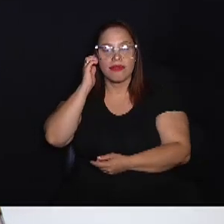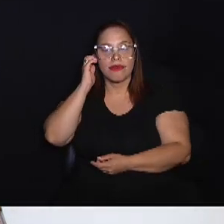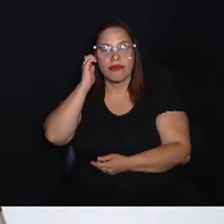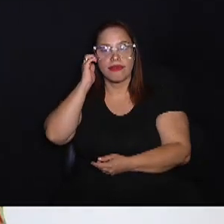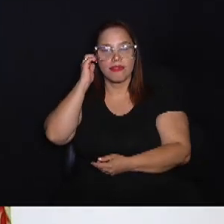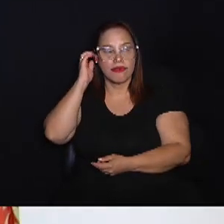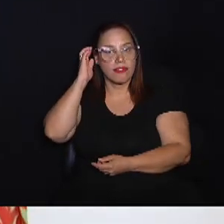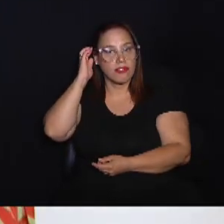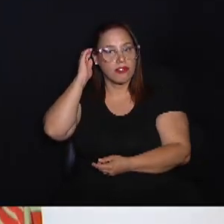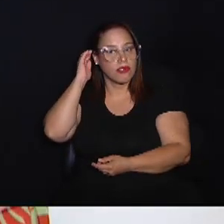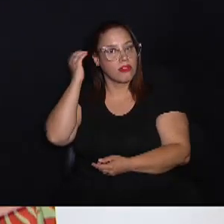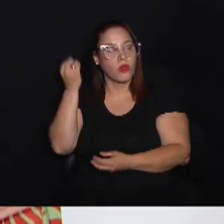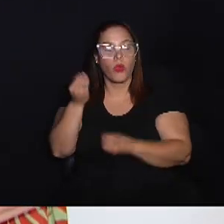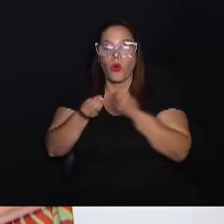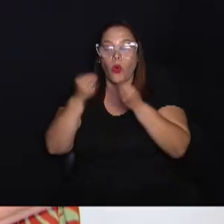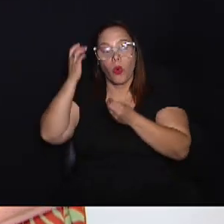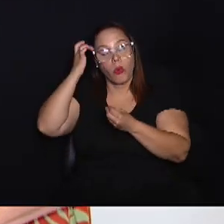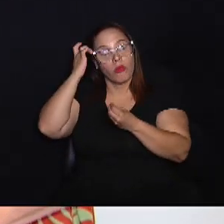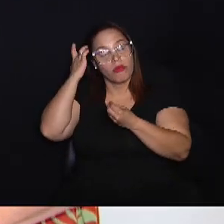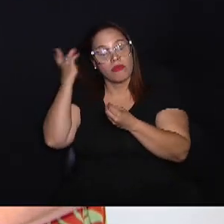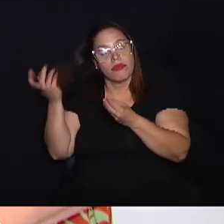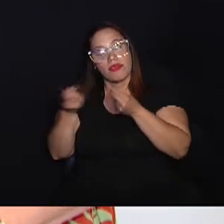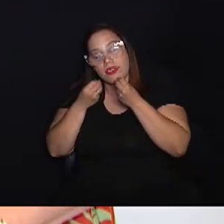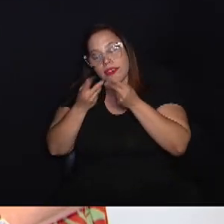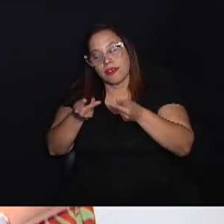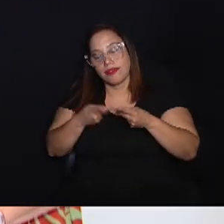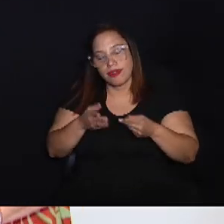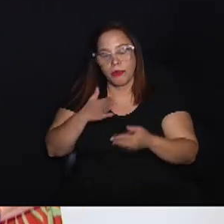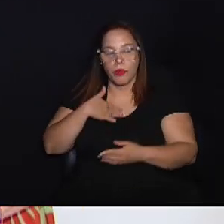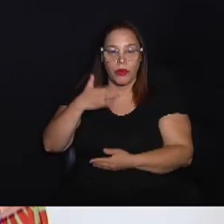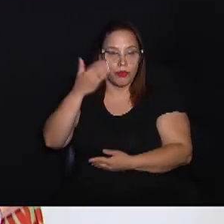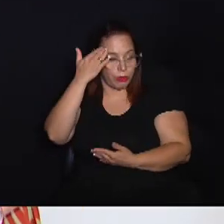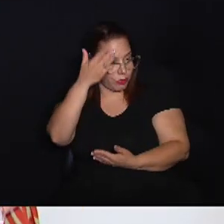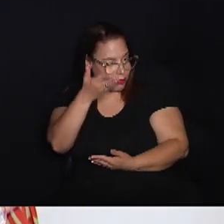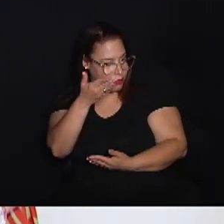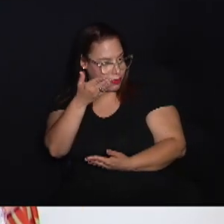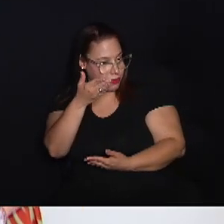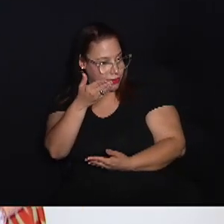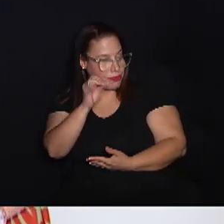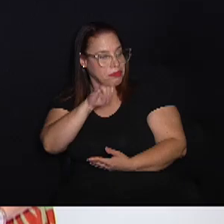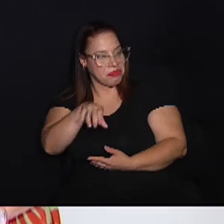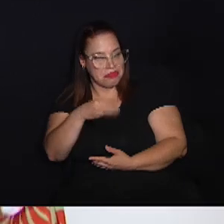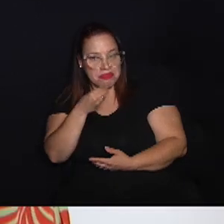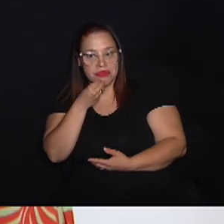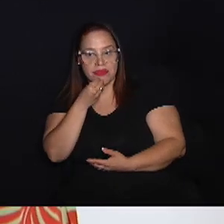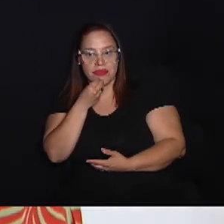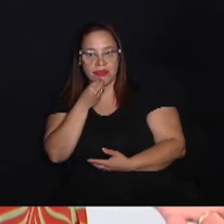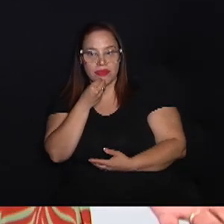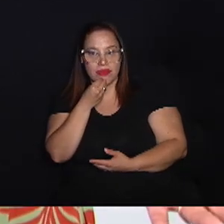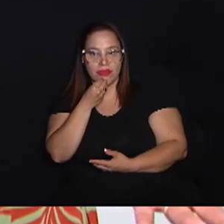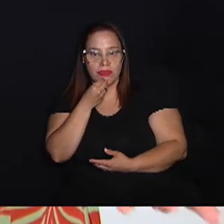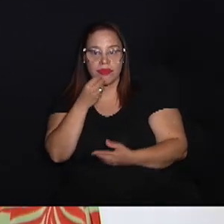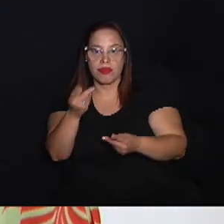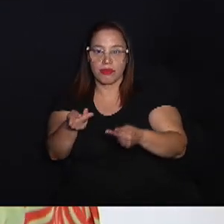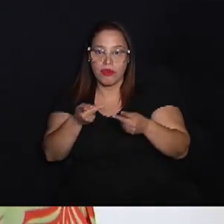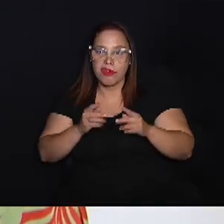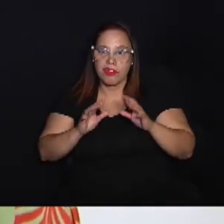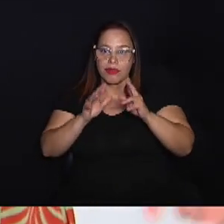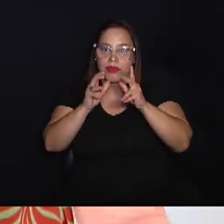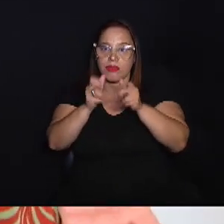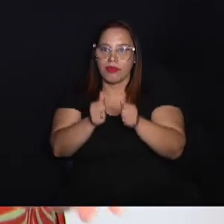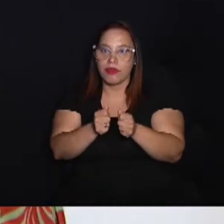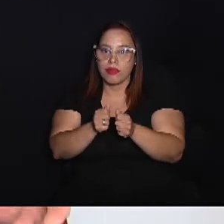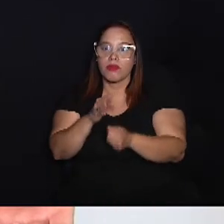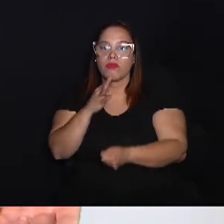como é esse curso. Seja muito bem-vinda. Muito obrigada pela oportunidade. Gostaria de convidar todos